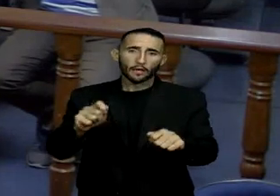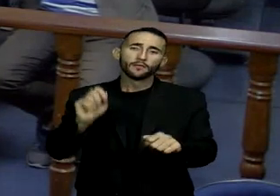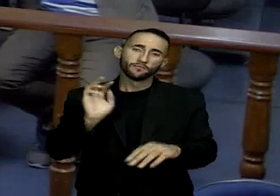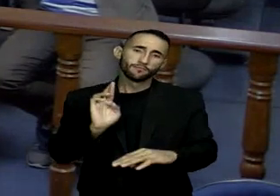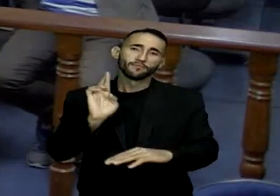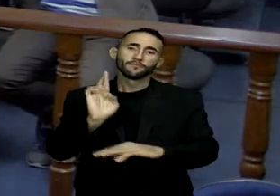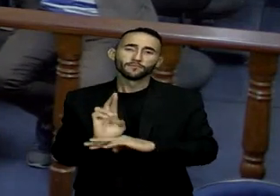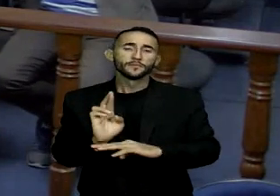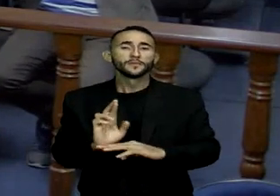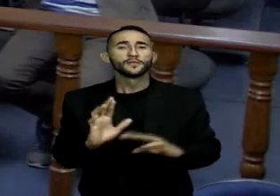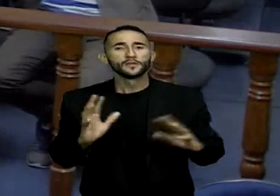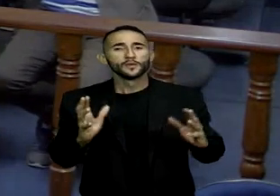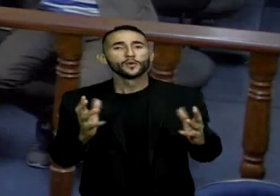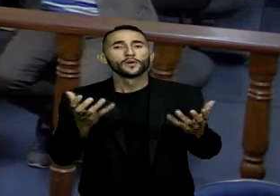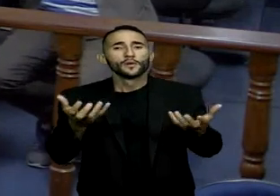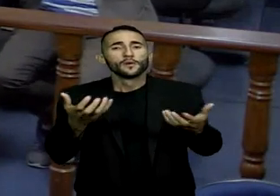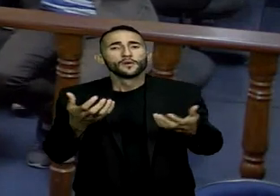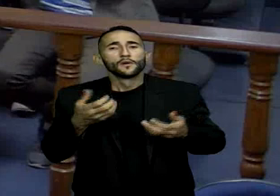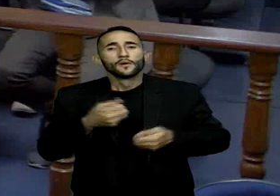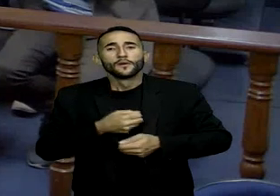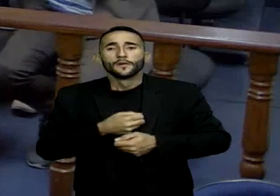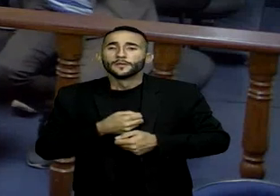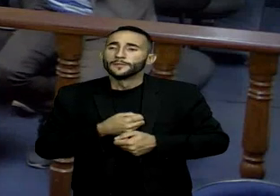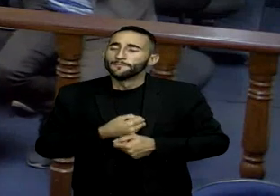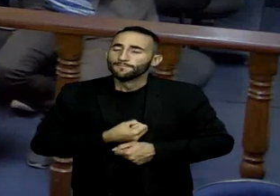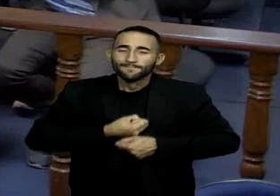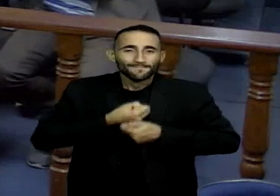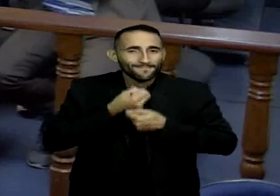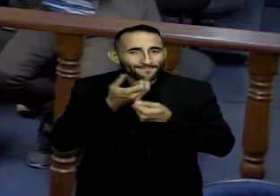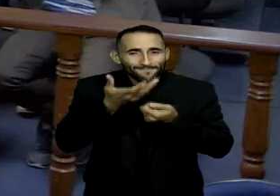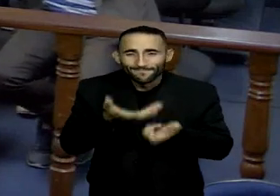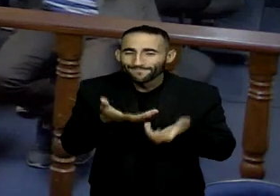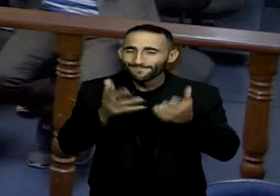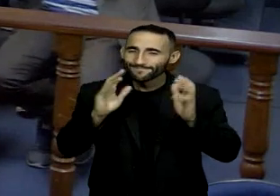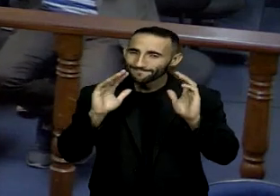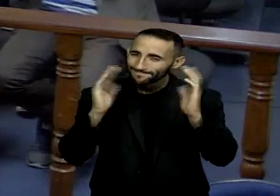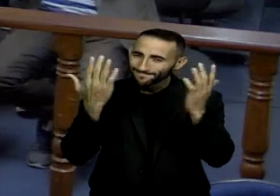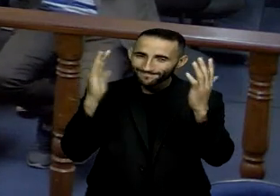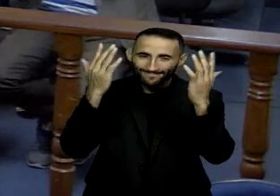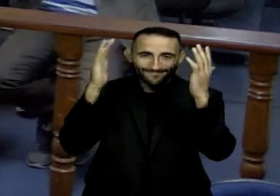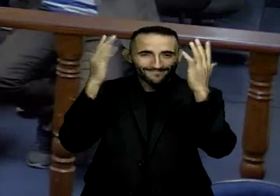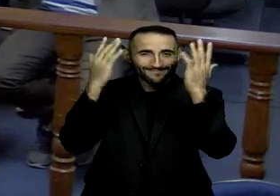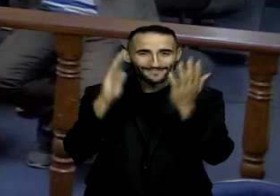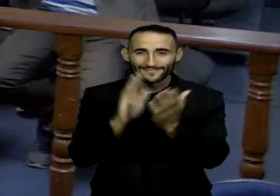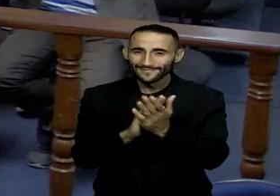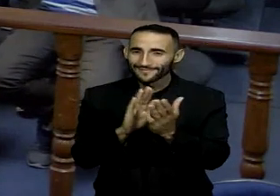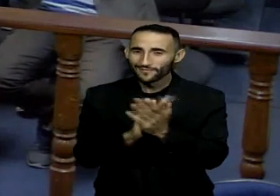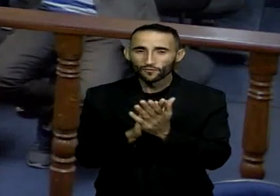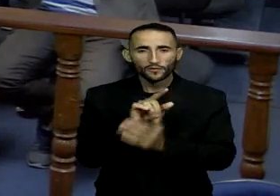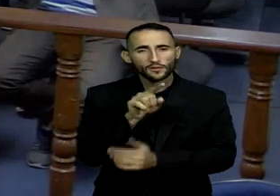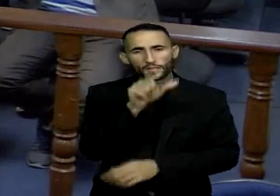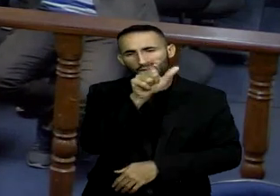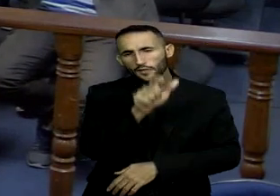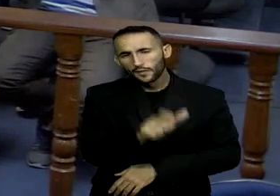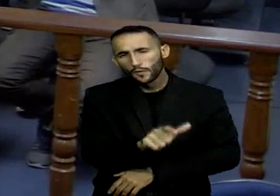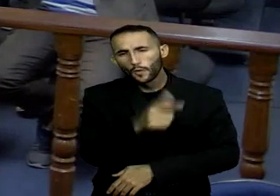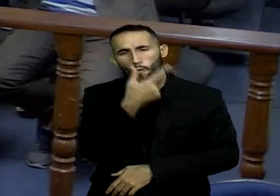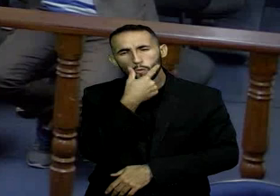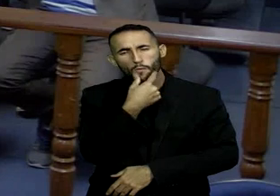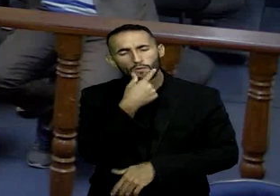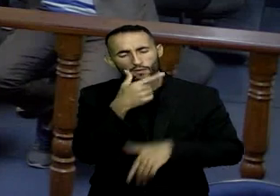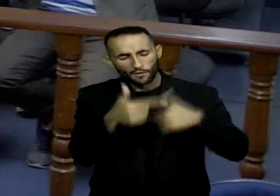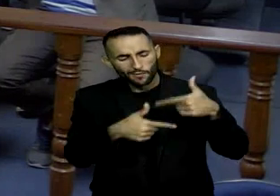maneira, Elivelto, dar a minha melhor salva de palmas para você, porque você é um cara muito dedicado, um